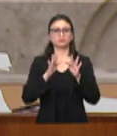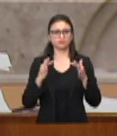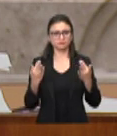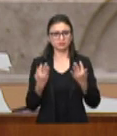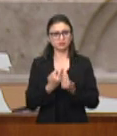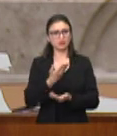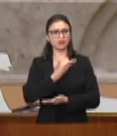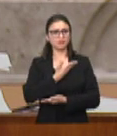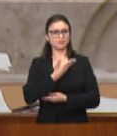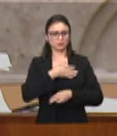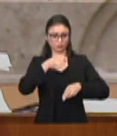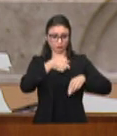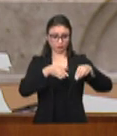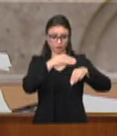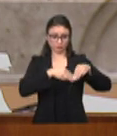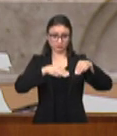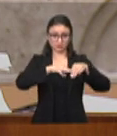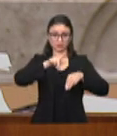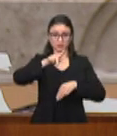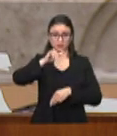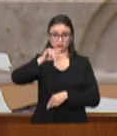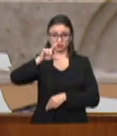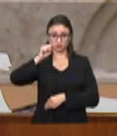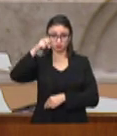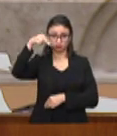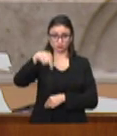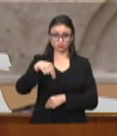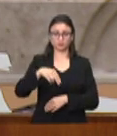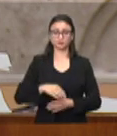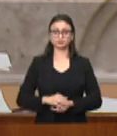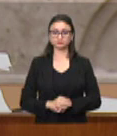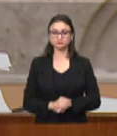e amigos do ministro Gilson Lângaro Dipp.